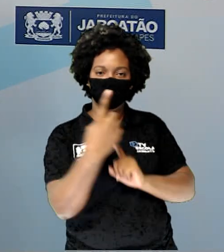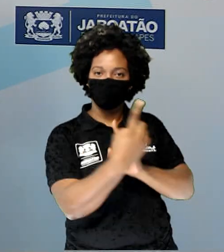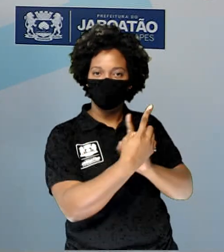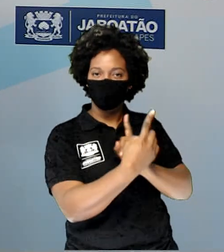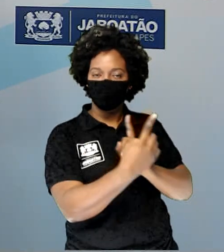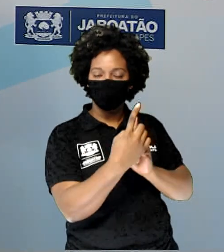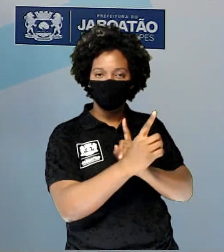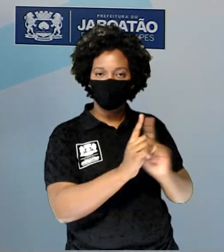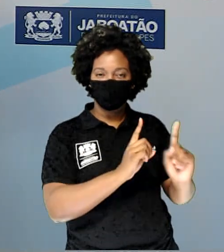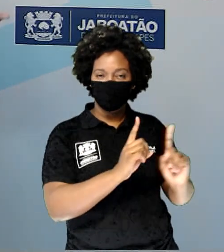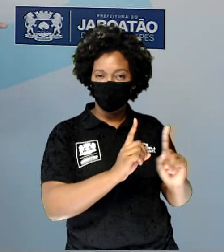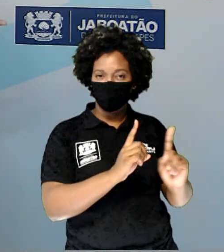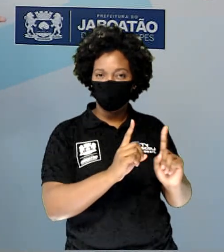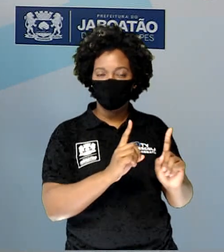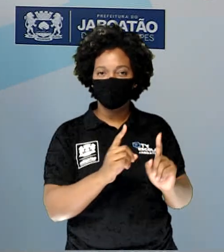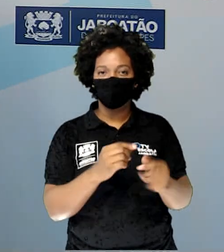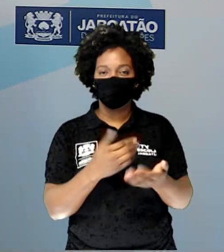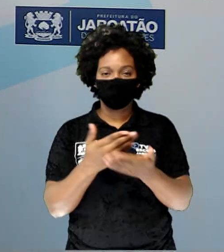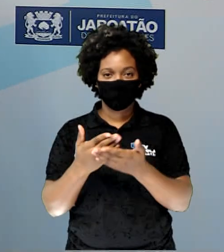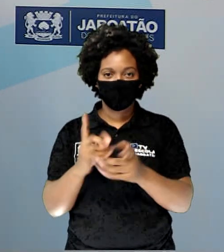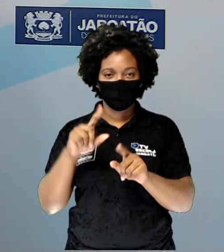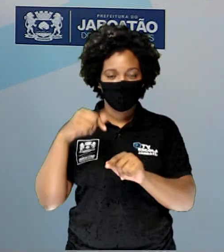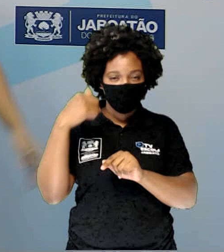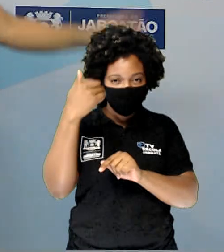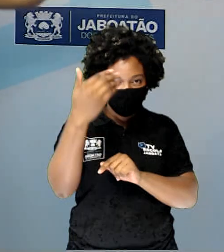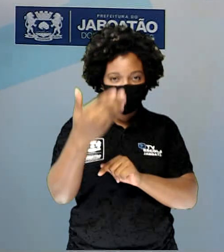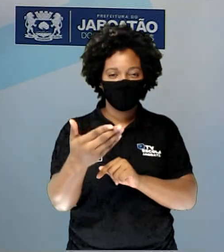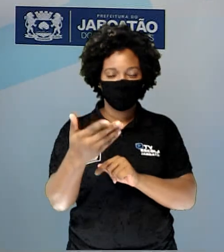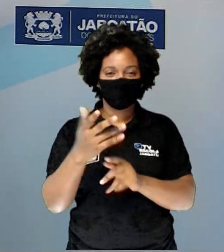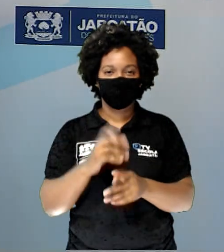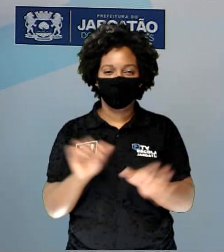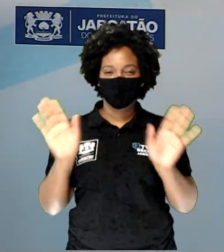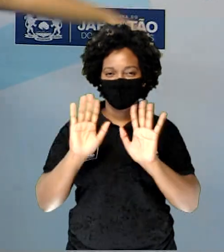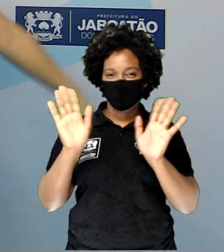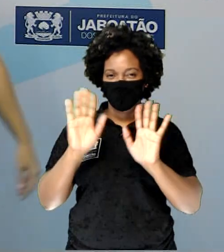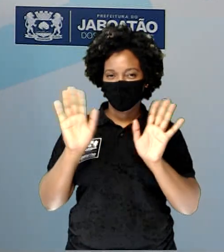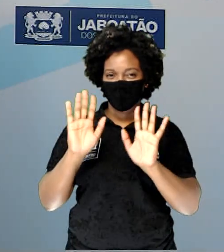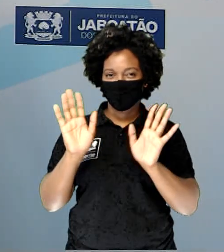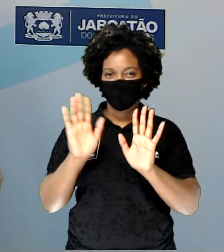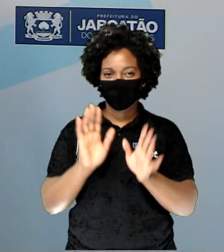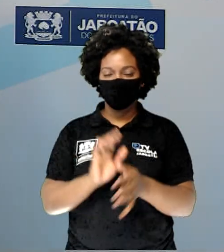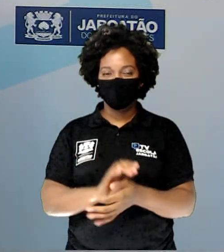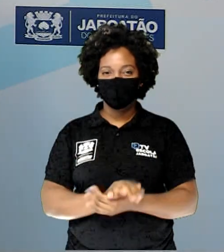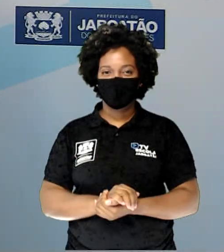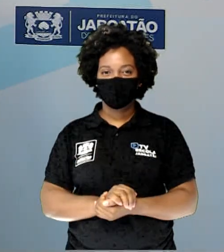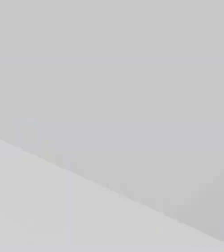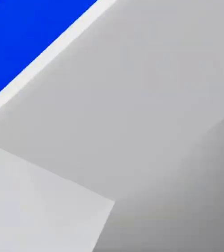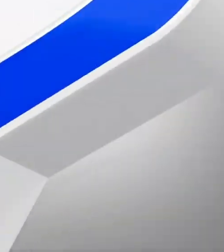tá bom? Espero vocês na nossa próxima aula. Tchau, tchau, pessoal!